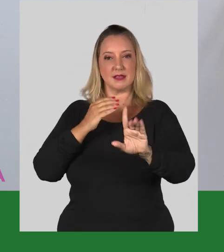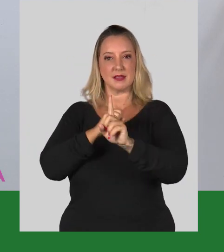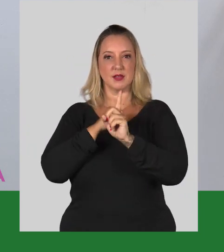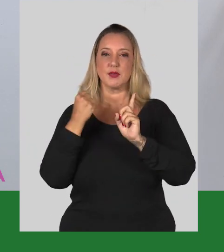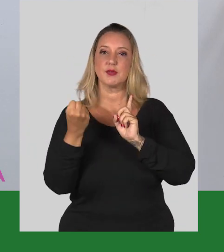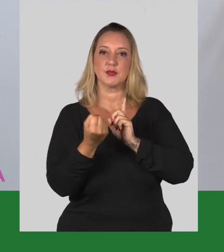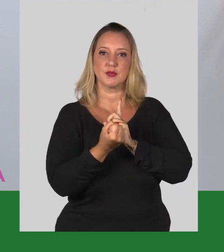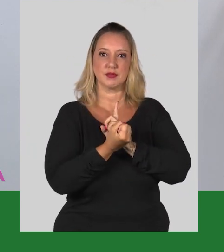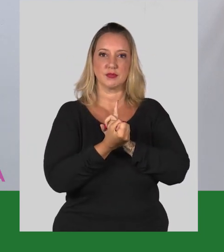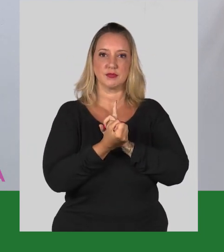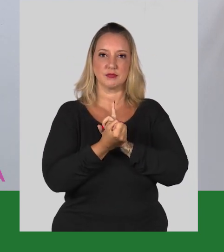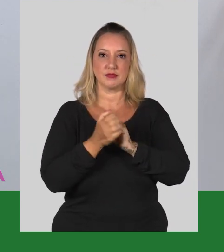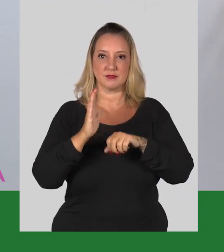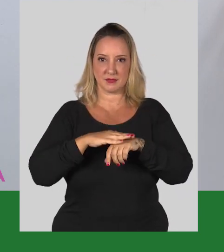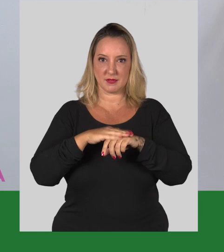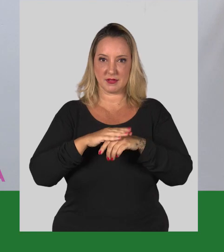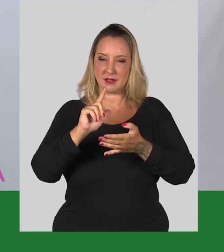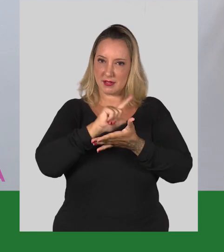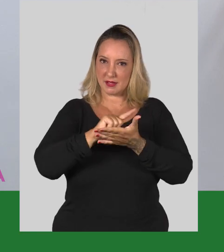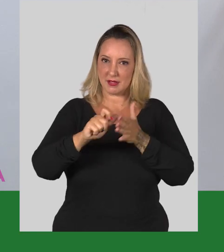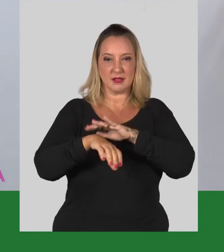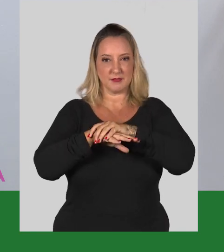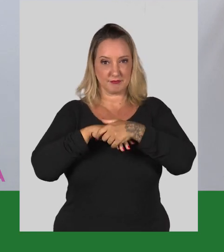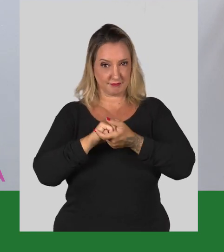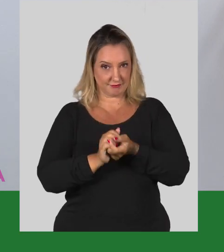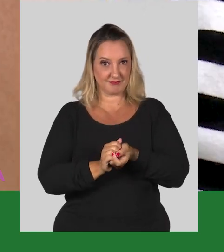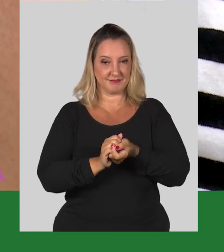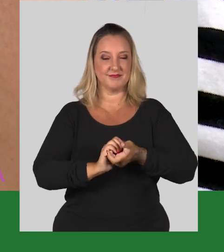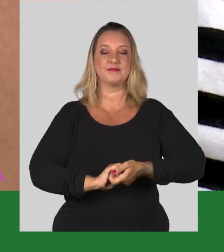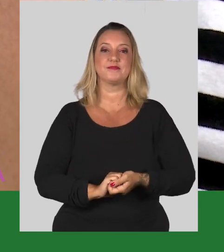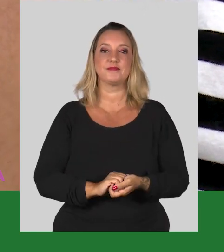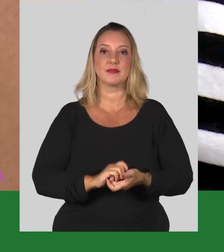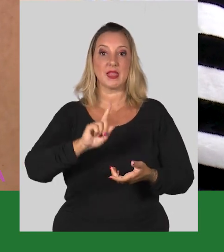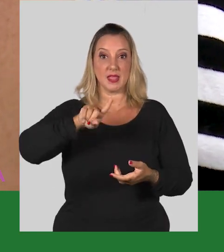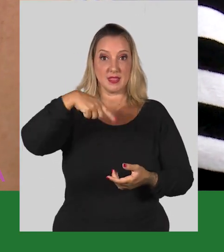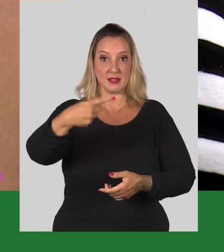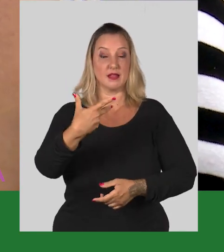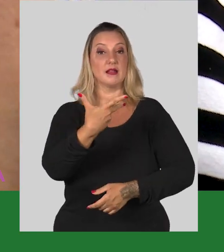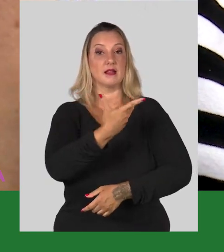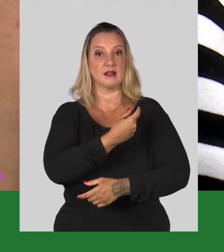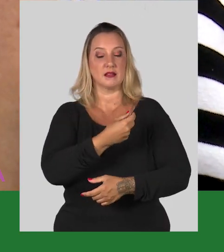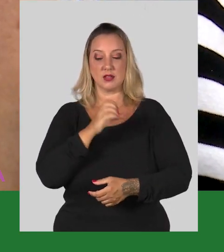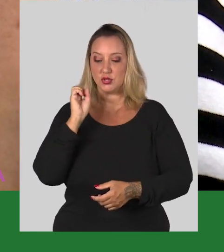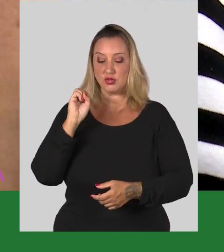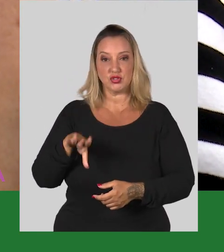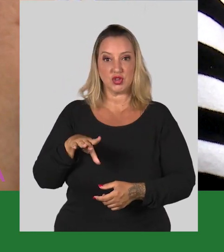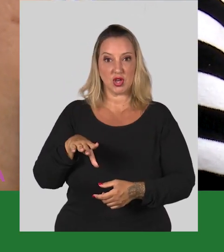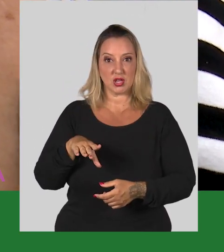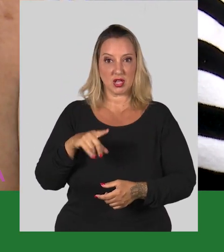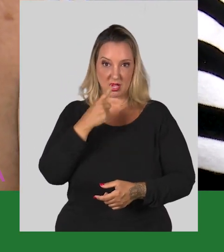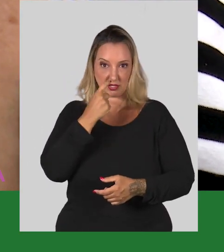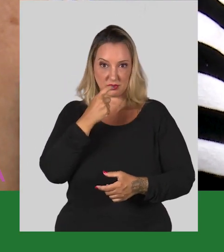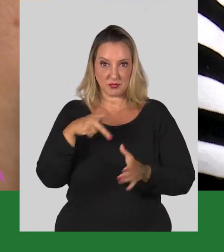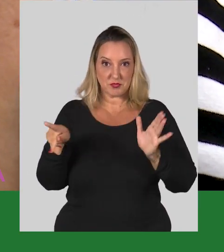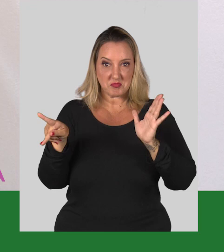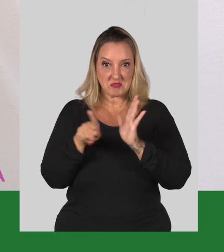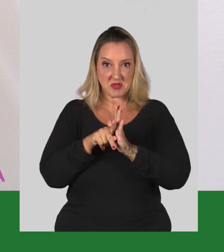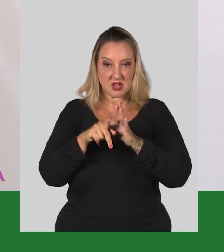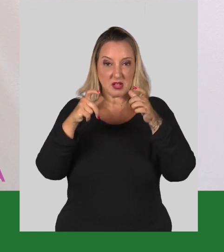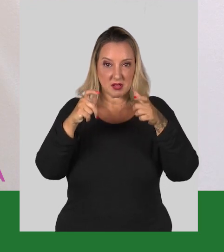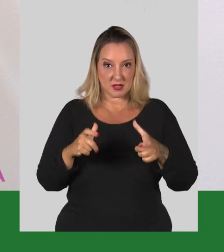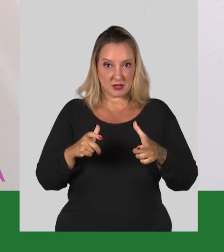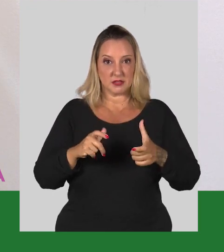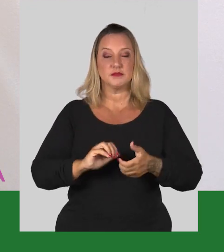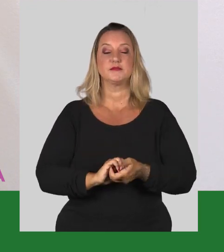distanciamento social e a realização da higienização das mãos. Após a aplicação, descarte o material pérfuro cortante